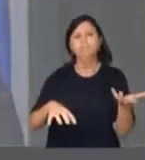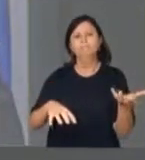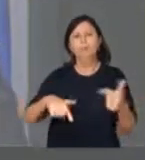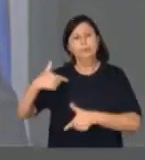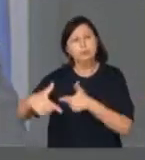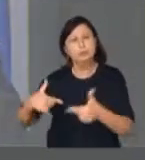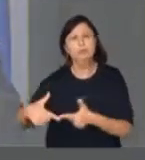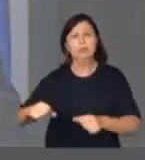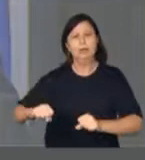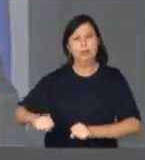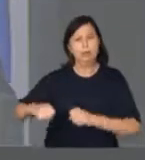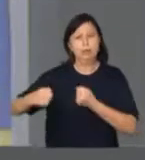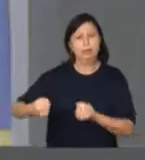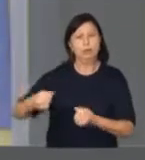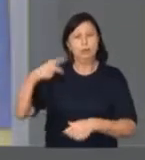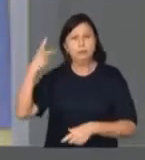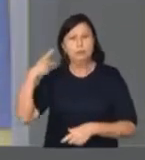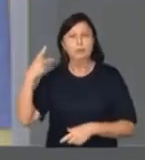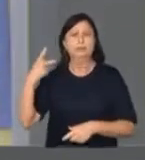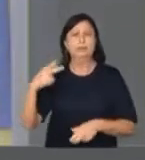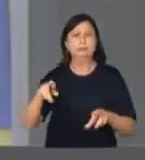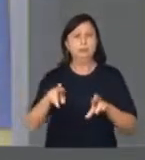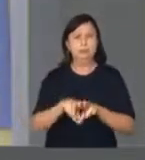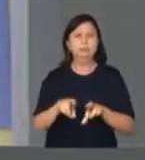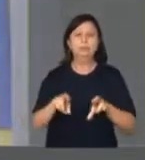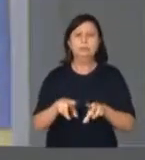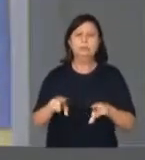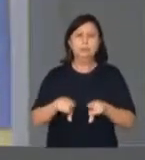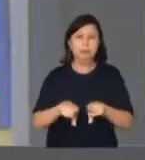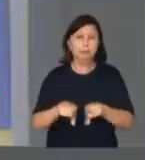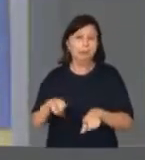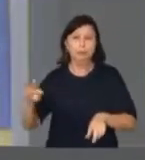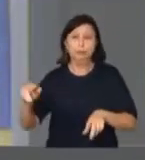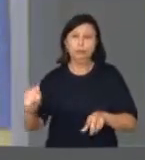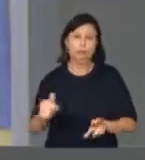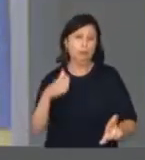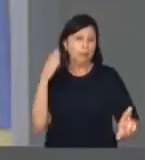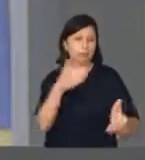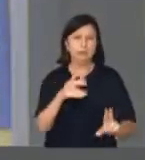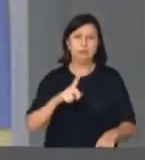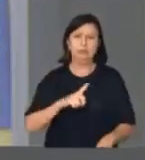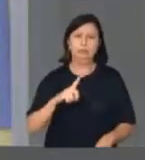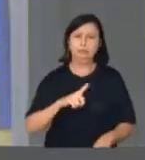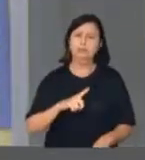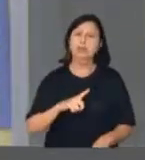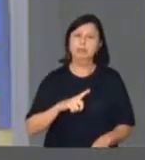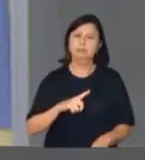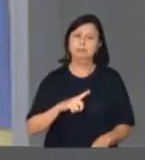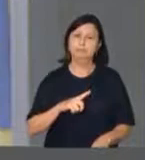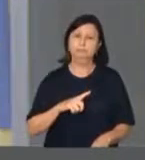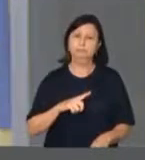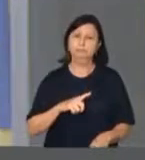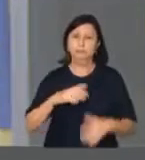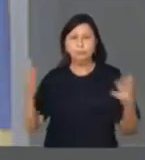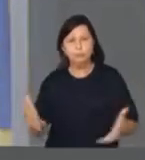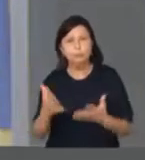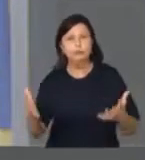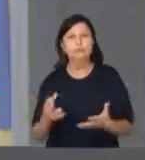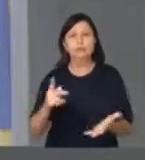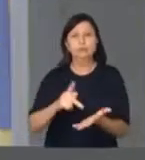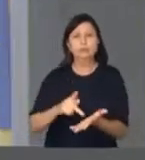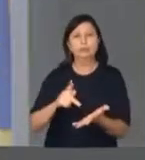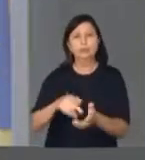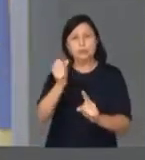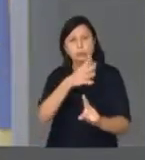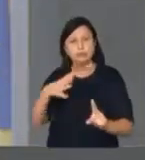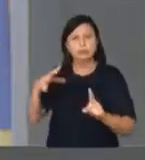trabalho que é votado e da representação legítima que essa casa possui e a contribuição verdadeira que ela dá para a